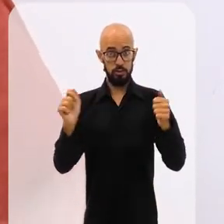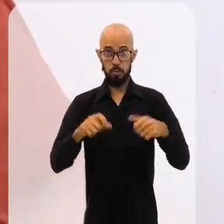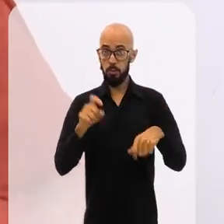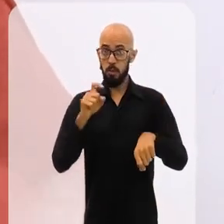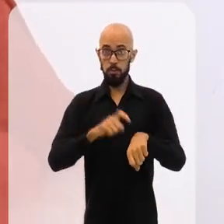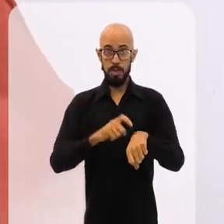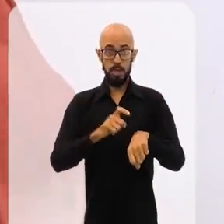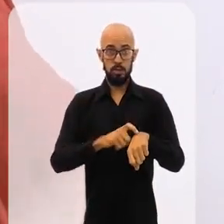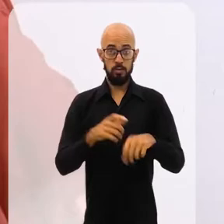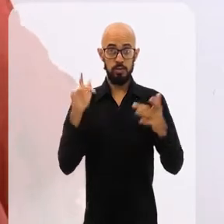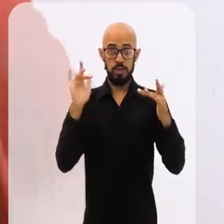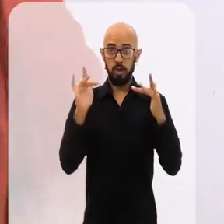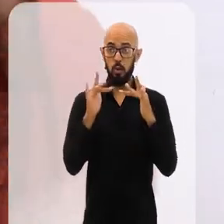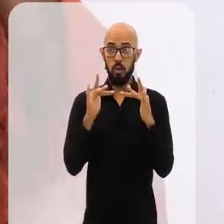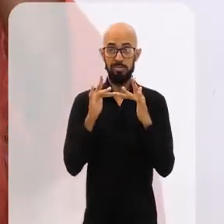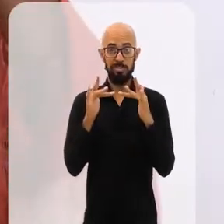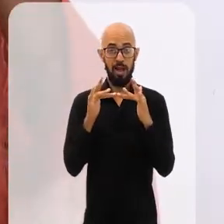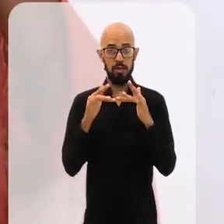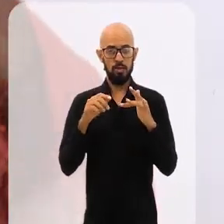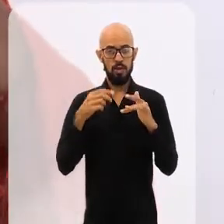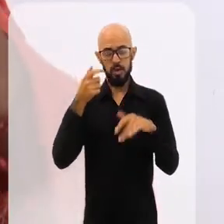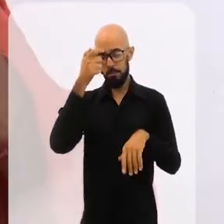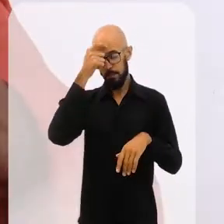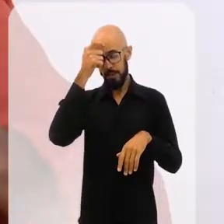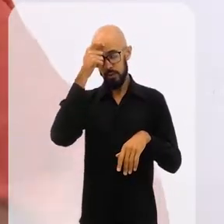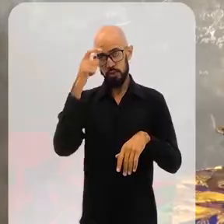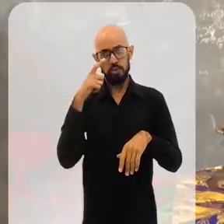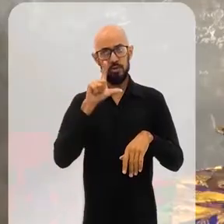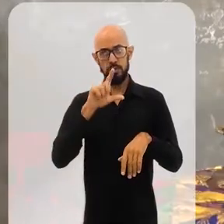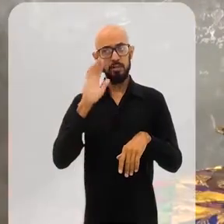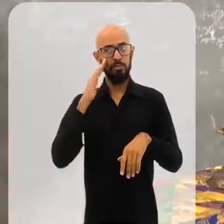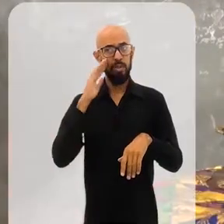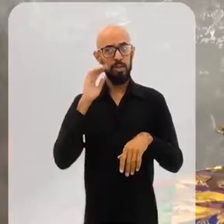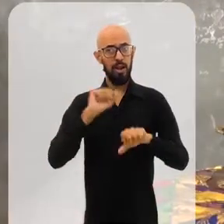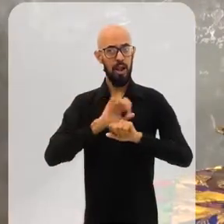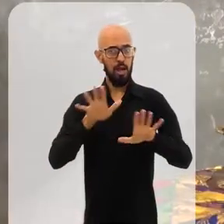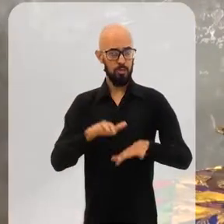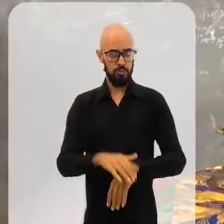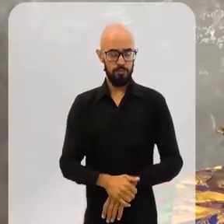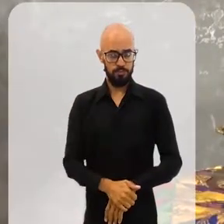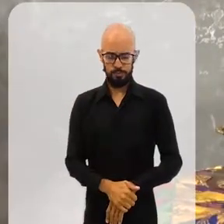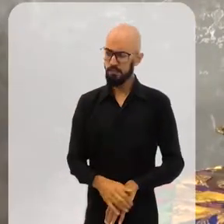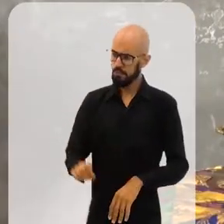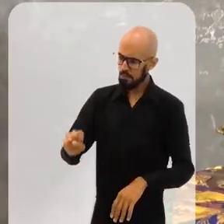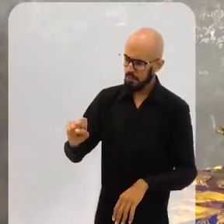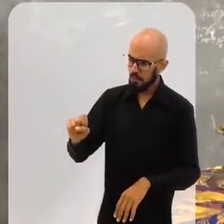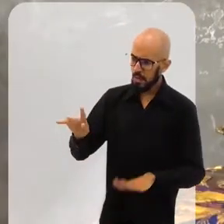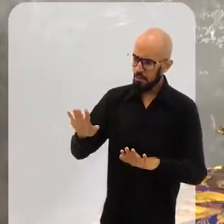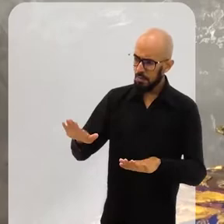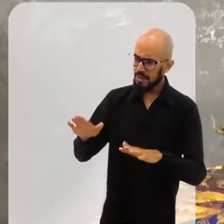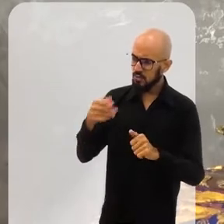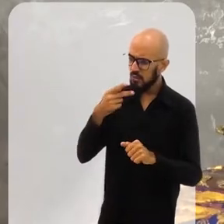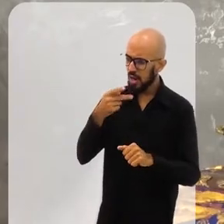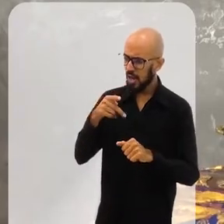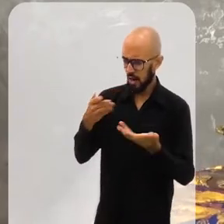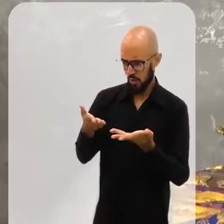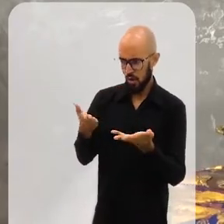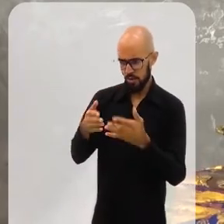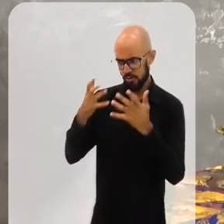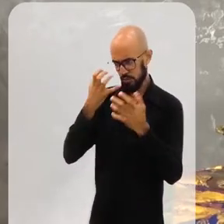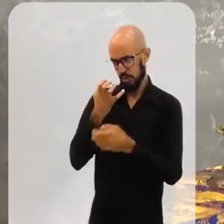e automaticamente a sua mente compreende aquilo e você. Mas agora falando seriamente, você, por